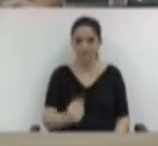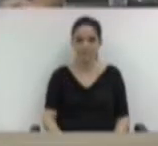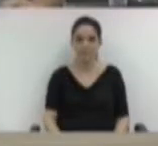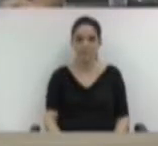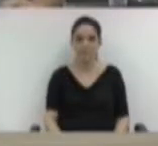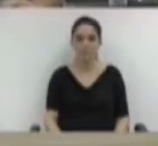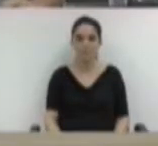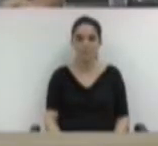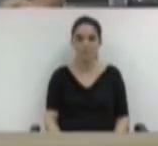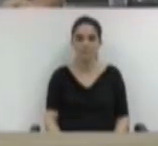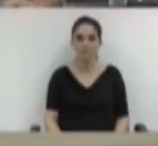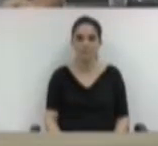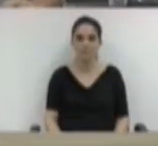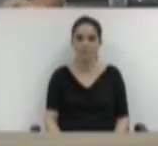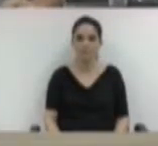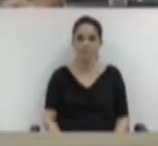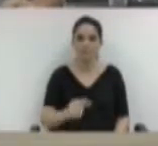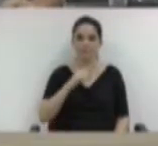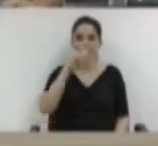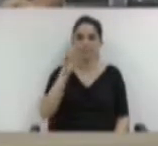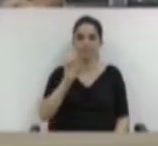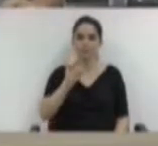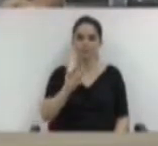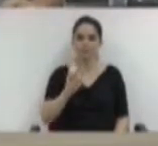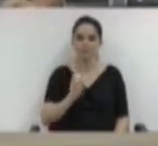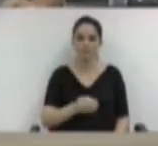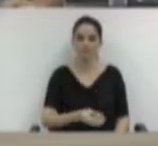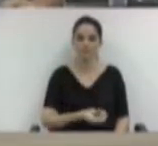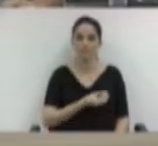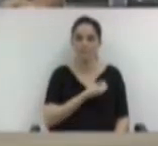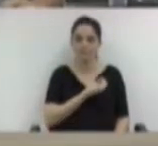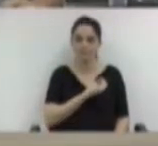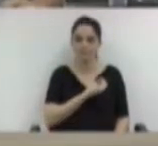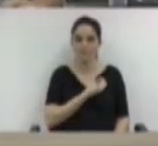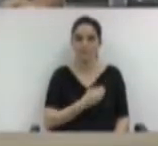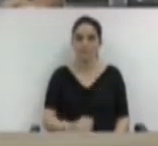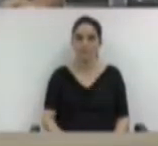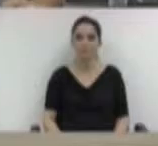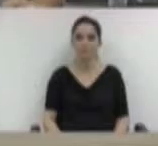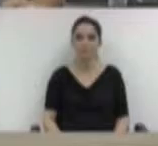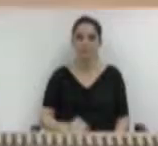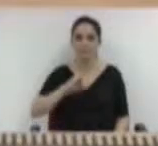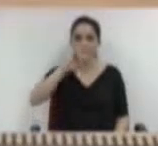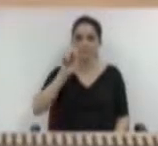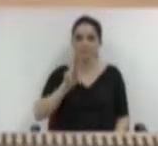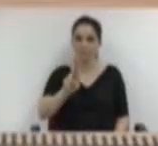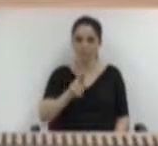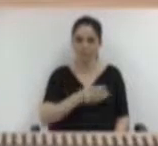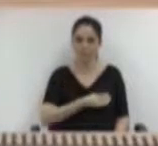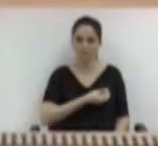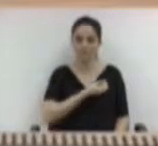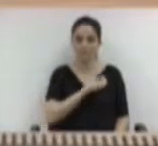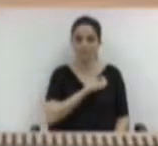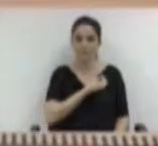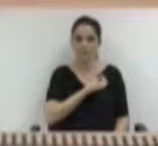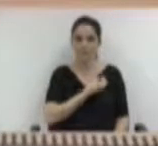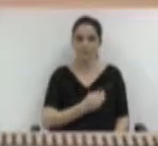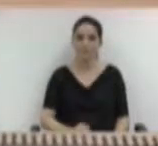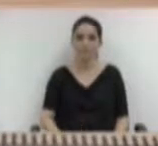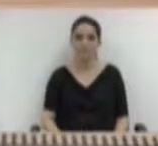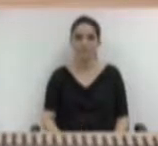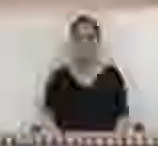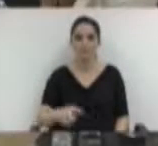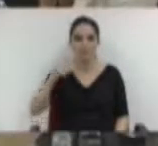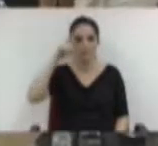Vereador José Couto de Jesus. Presente. Vereador José Eduardo Monteiro Júnior. Presente. Vereador José